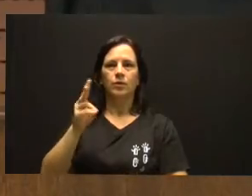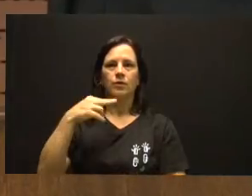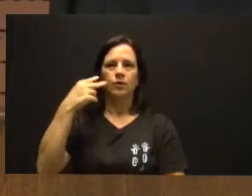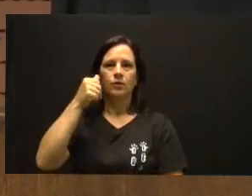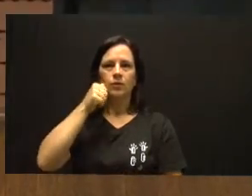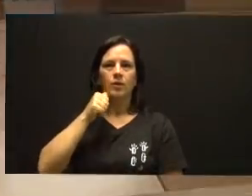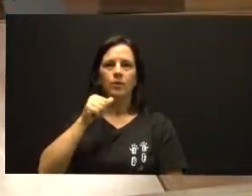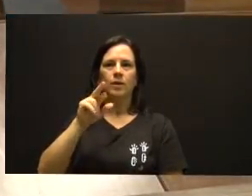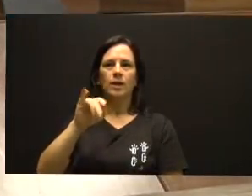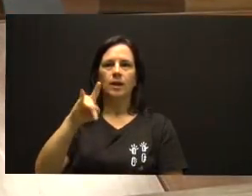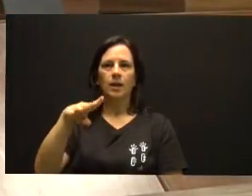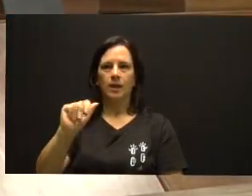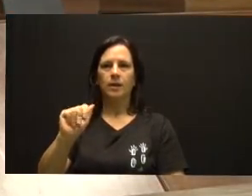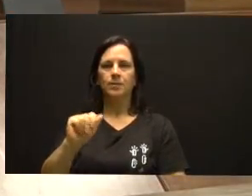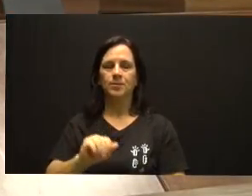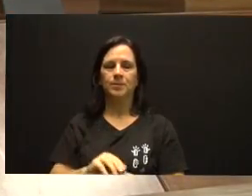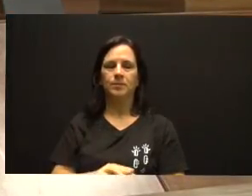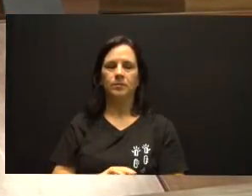Versosa.